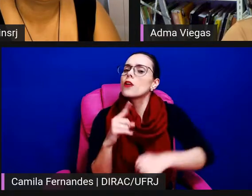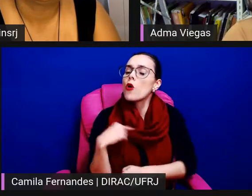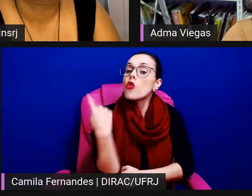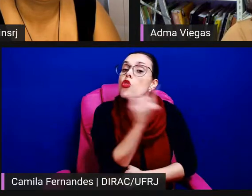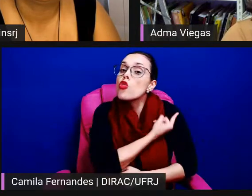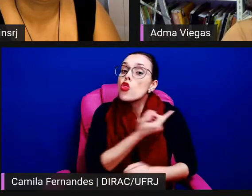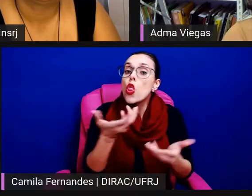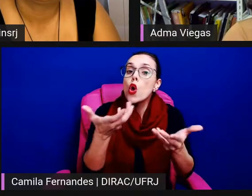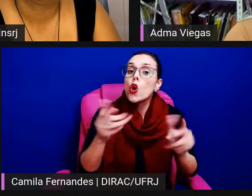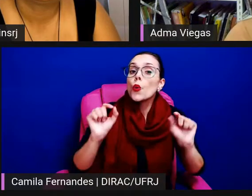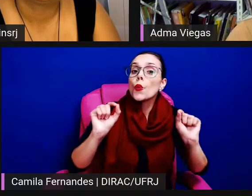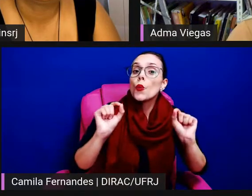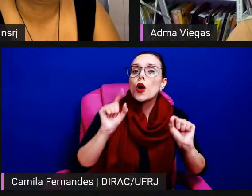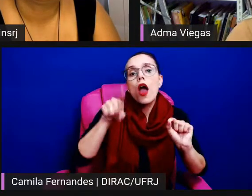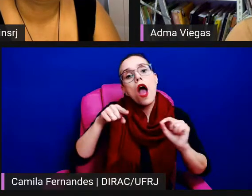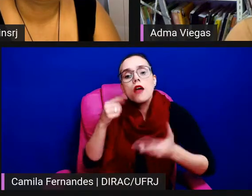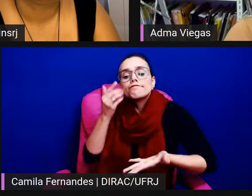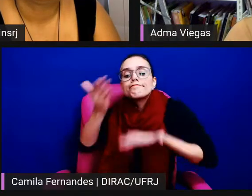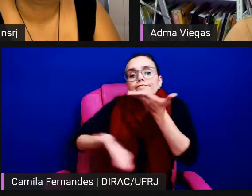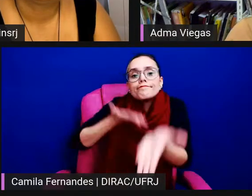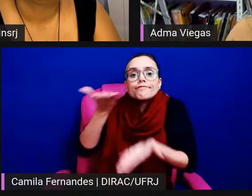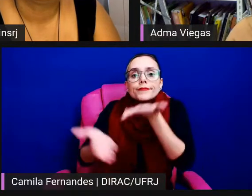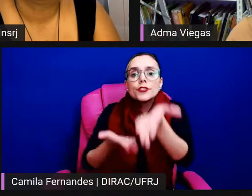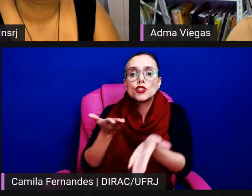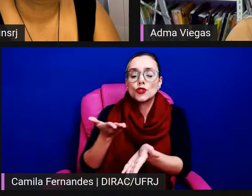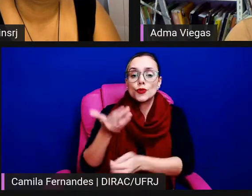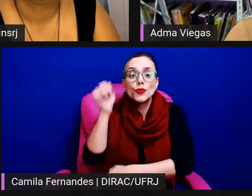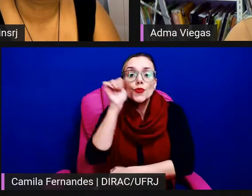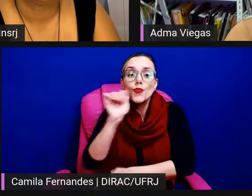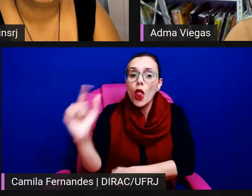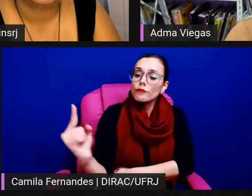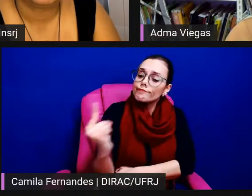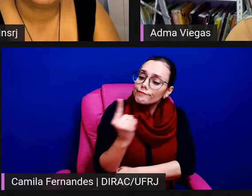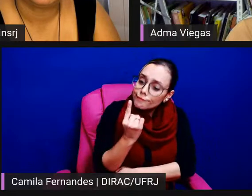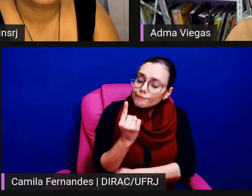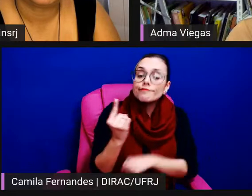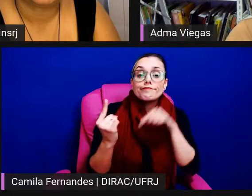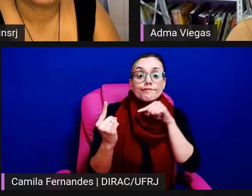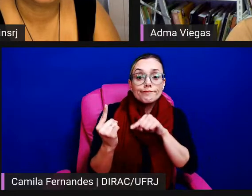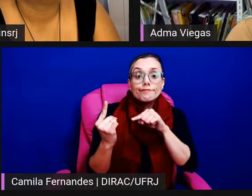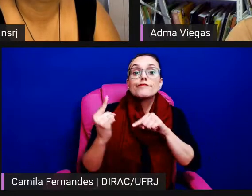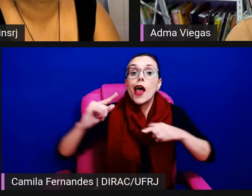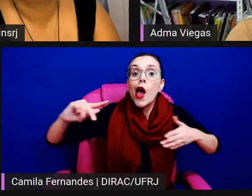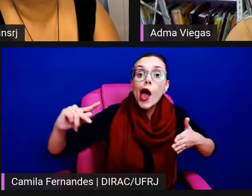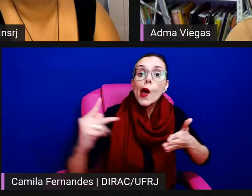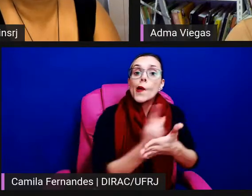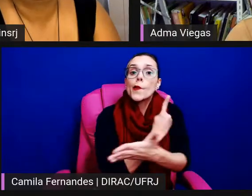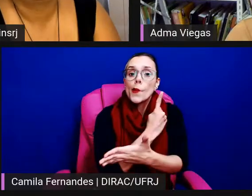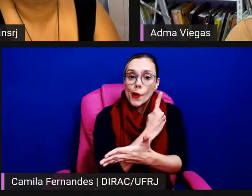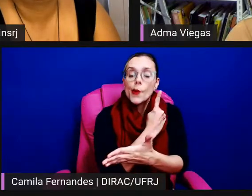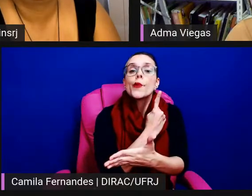mulheres em situação de violência doméstica, fazendo atendimento psicossocial.